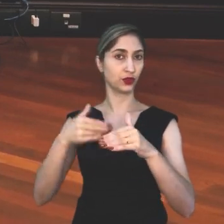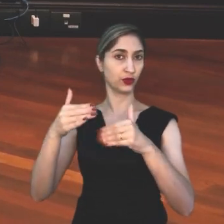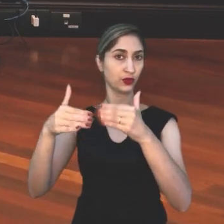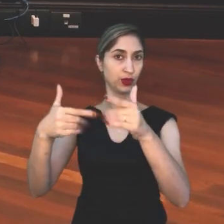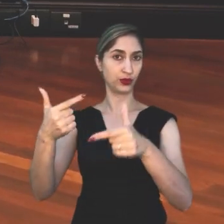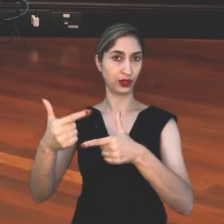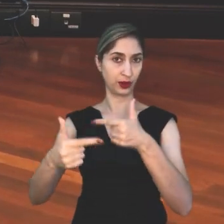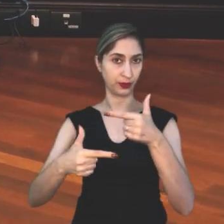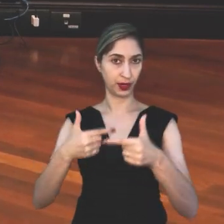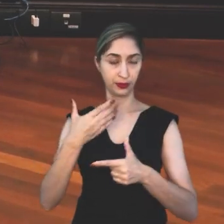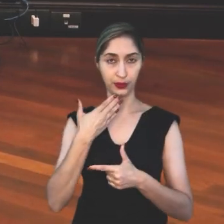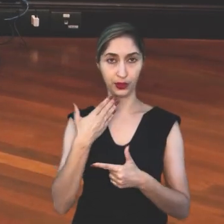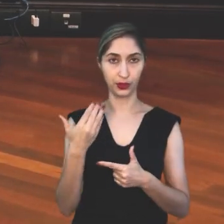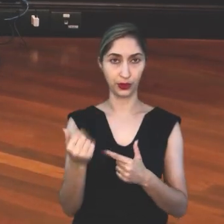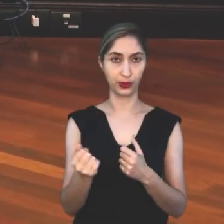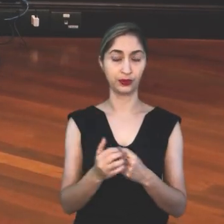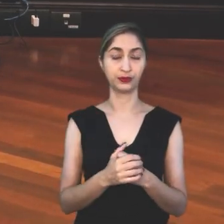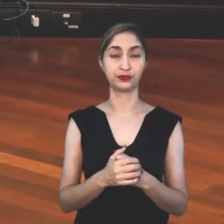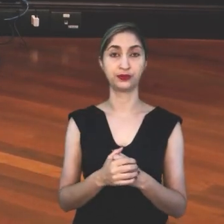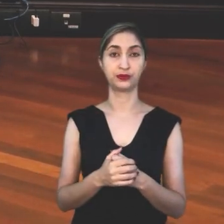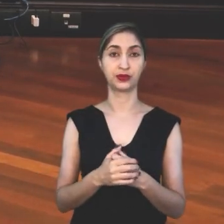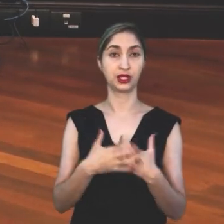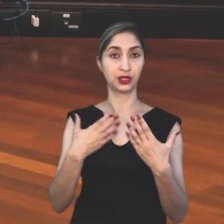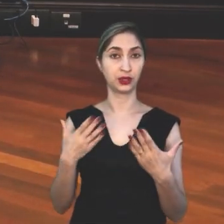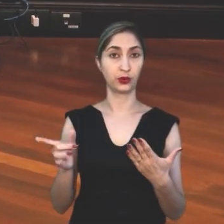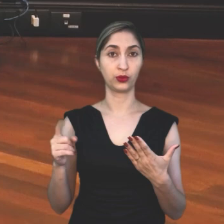esse suporte para quem quiser desenvolver um trabalho.